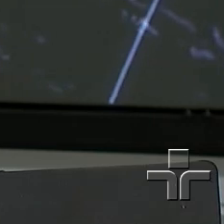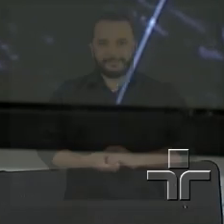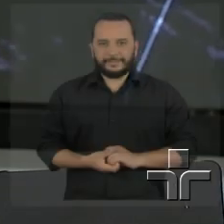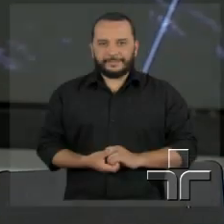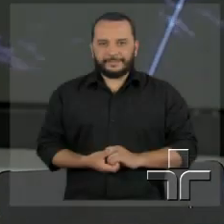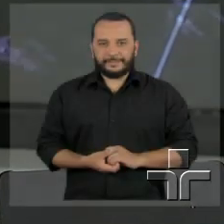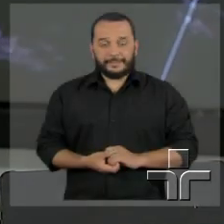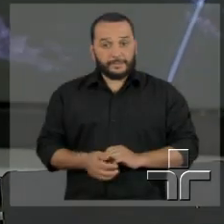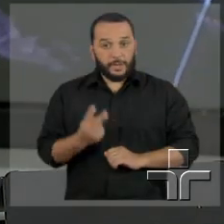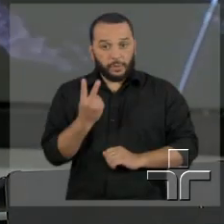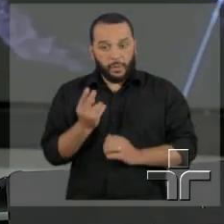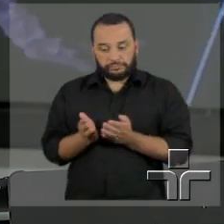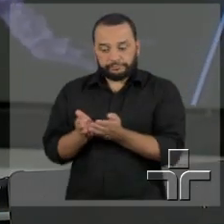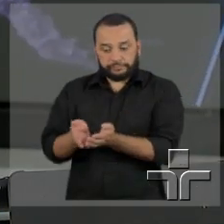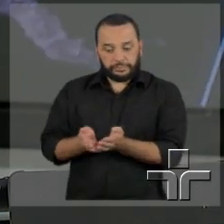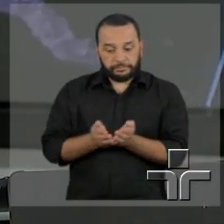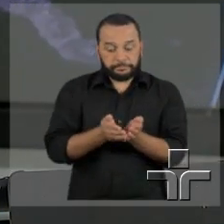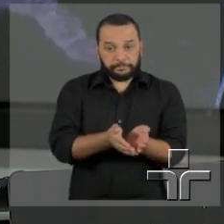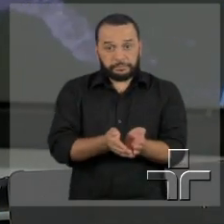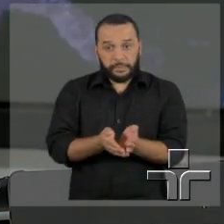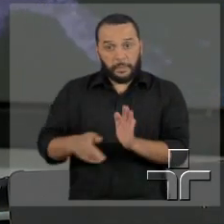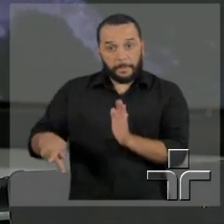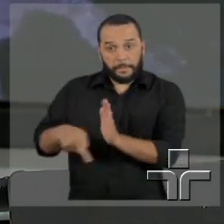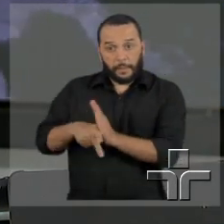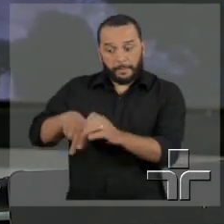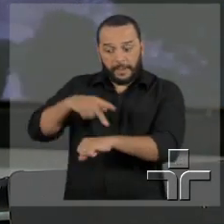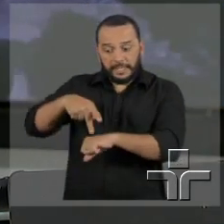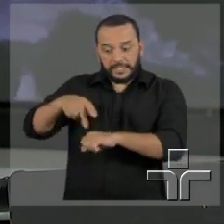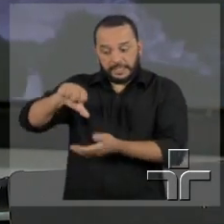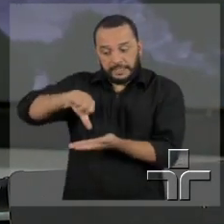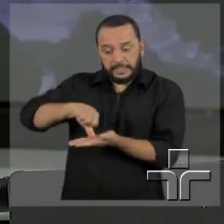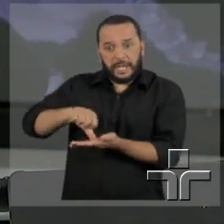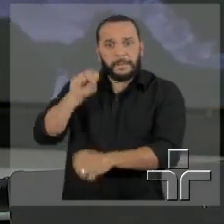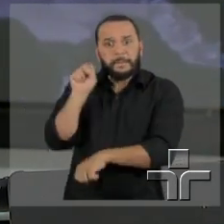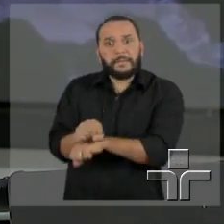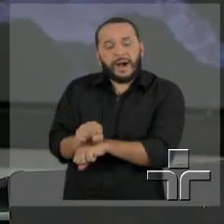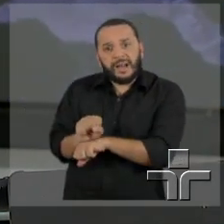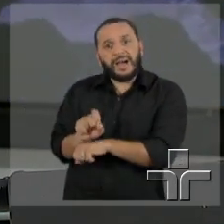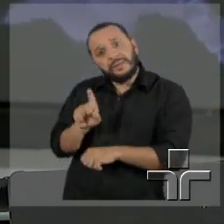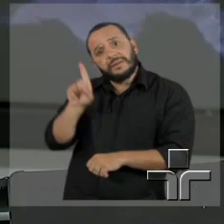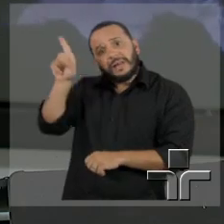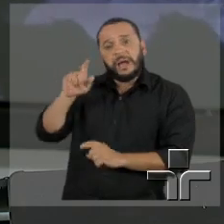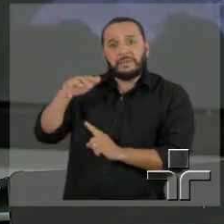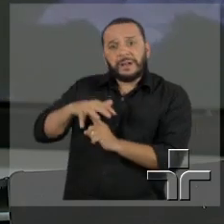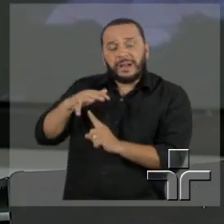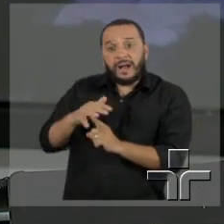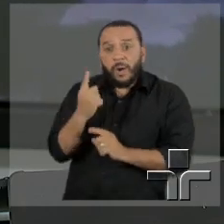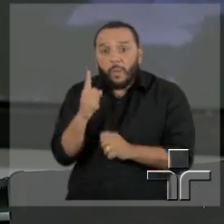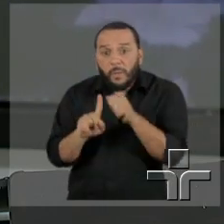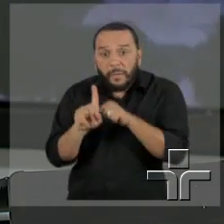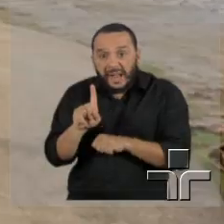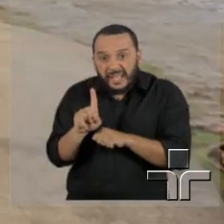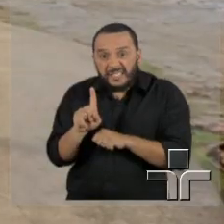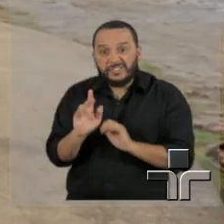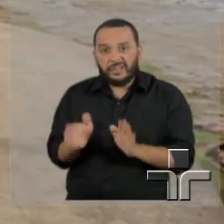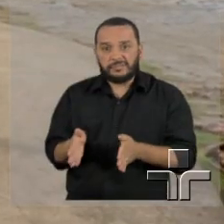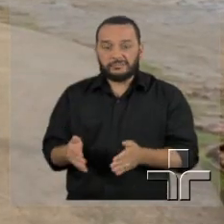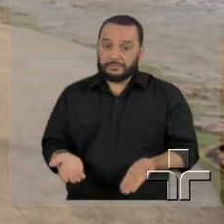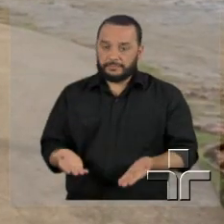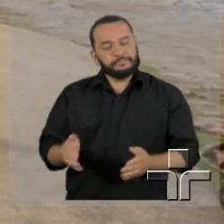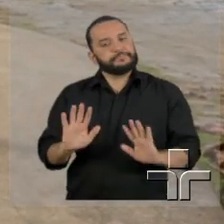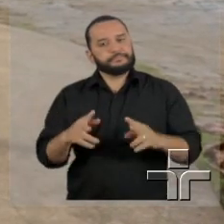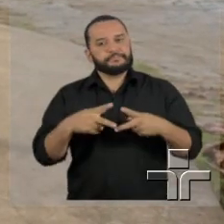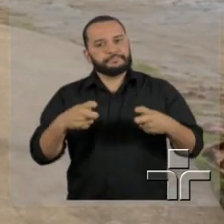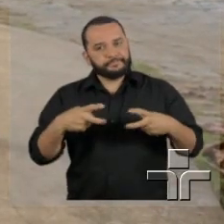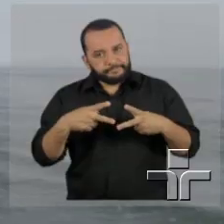Dois navios iranianos estão parados sem combustível há mais de um mês, perto do porto de Paranaguá, no Paraná. A